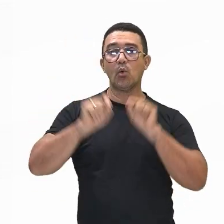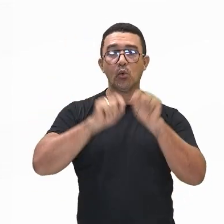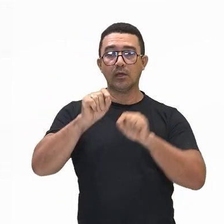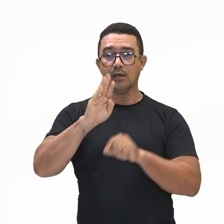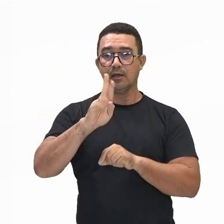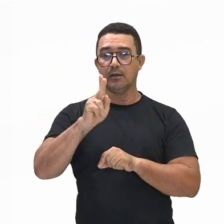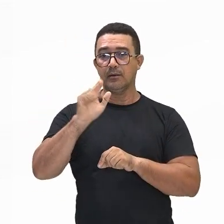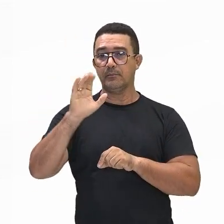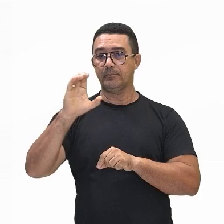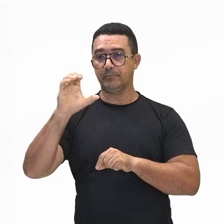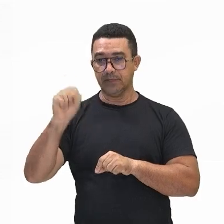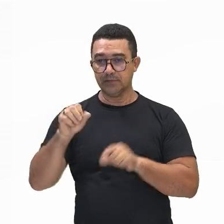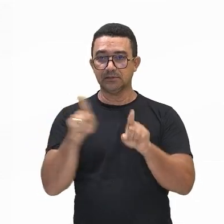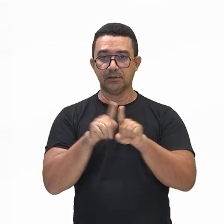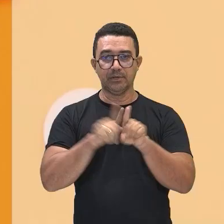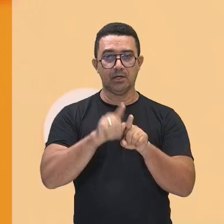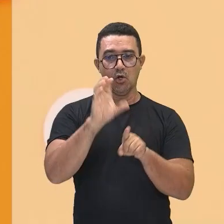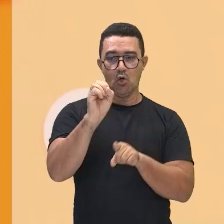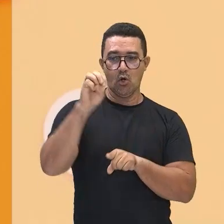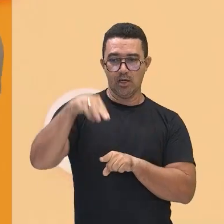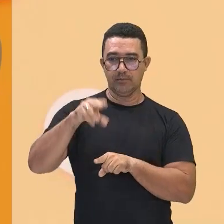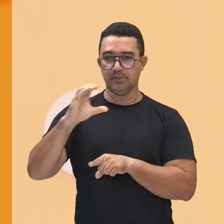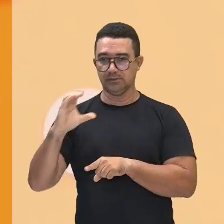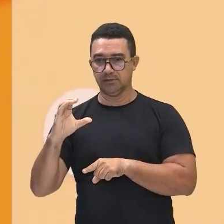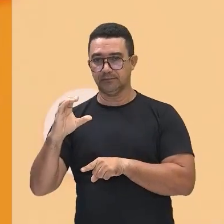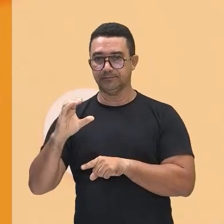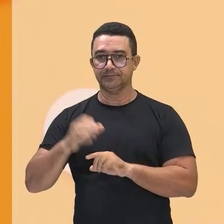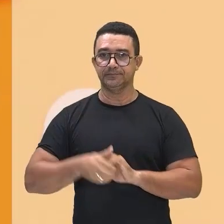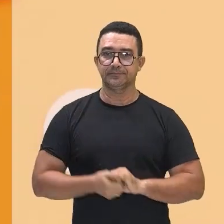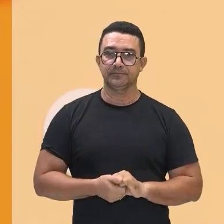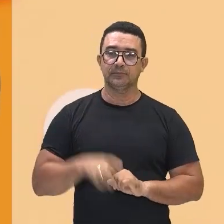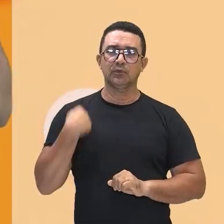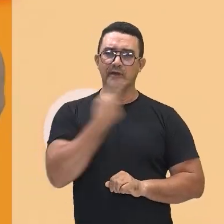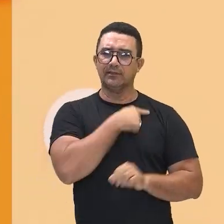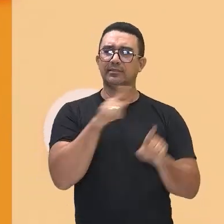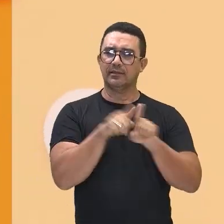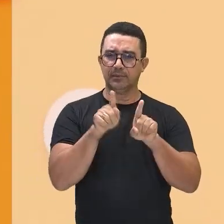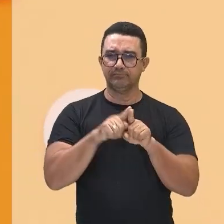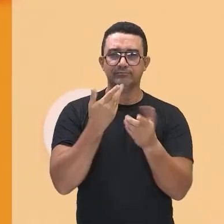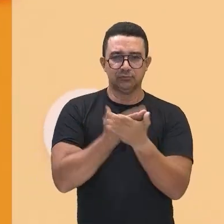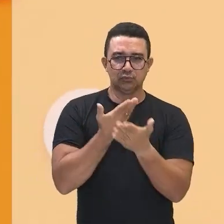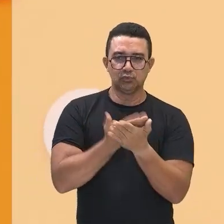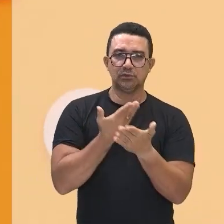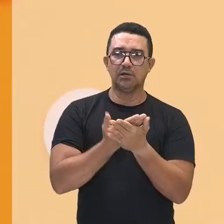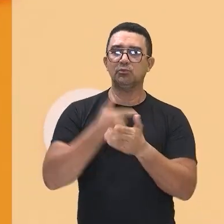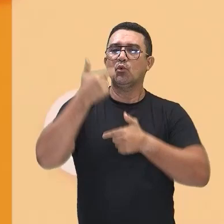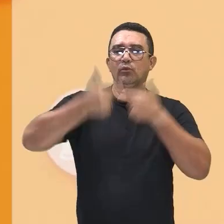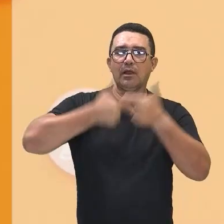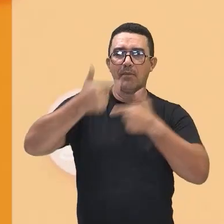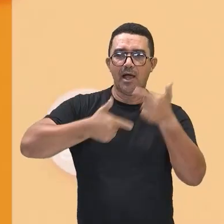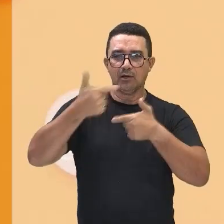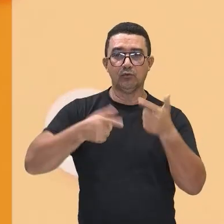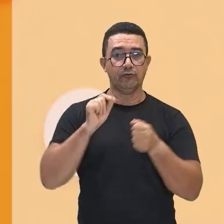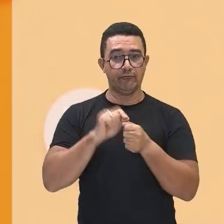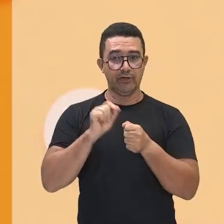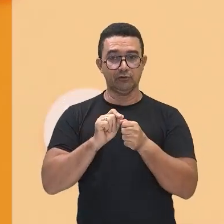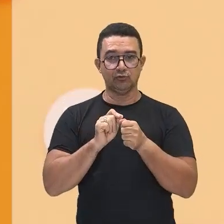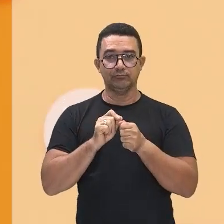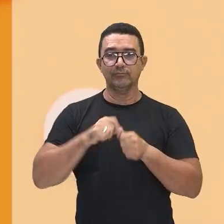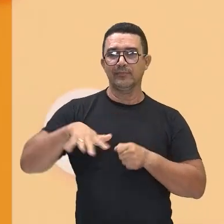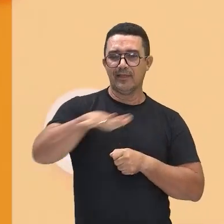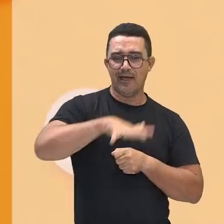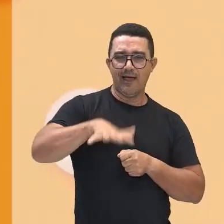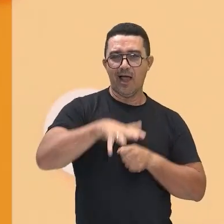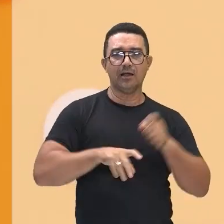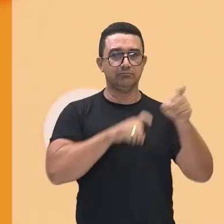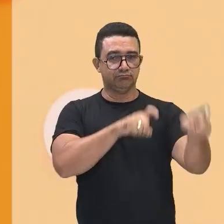da OMC, mas não para aí não. Também nós estudamos as atividades realizadas no campo, a parte